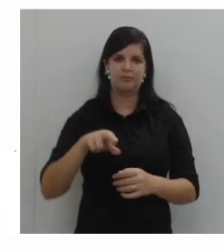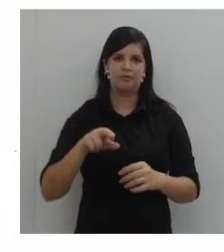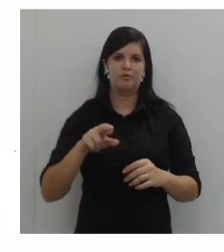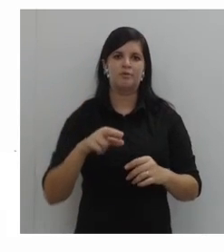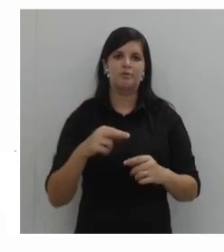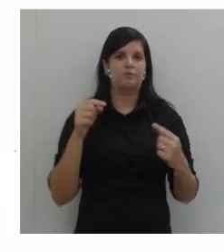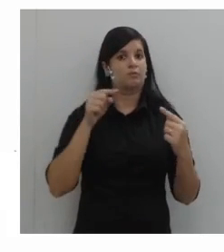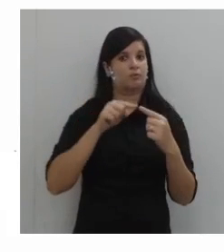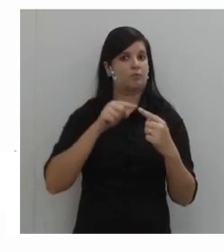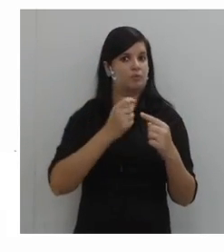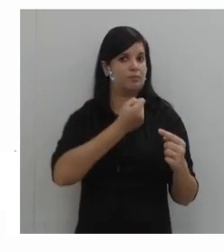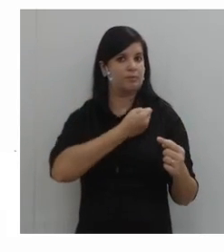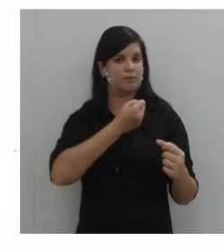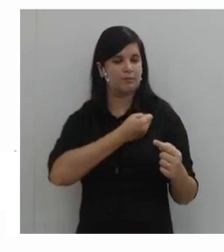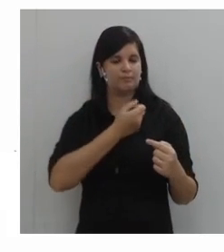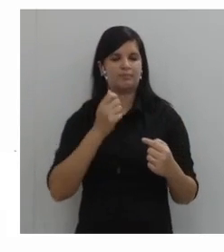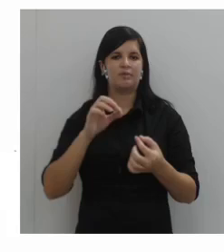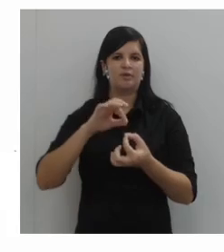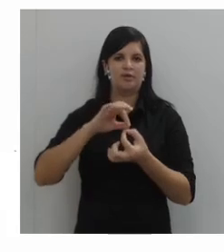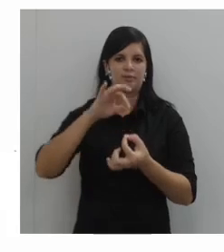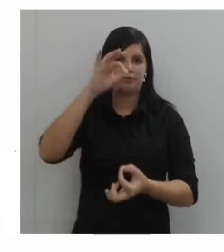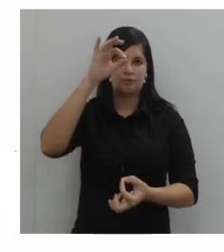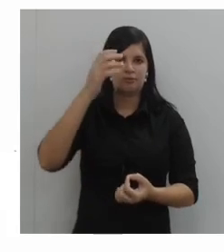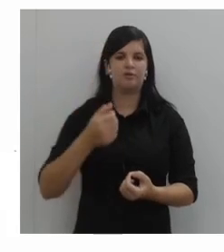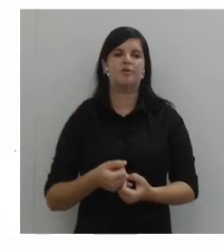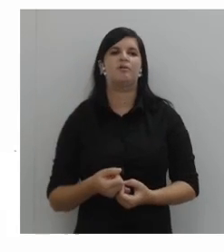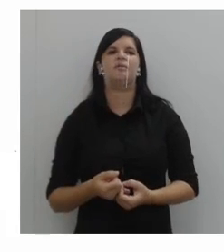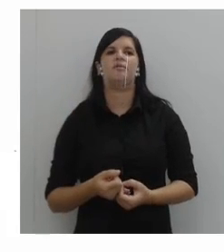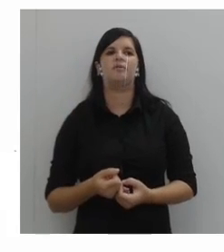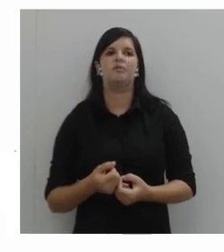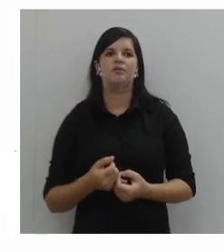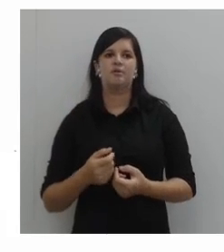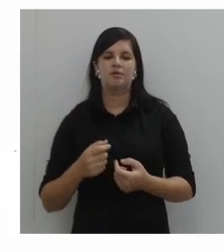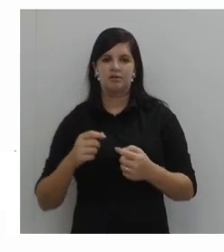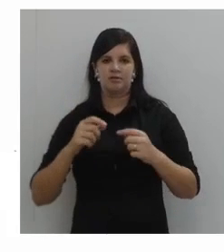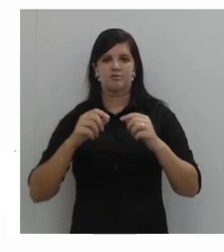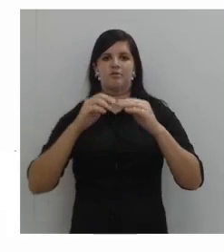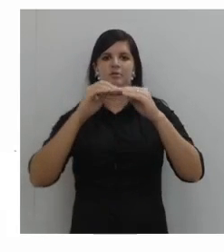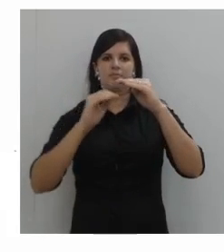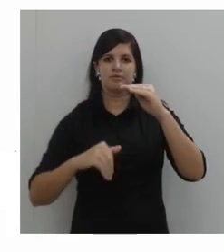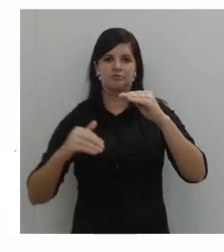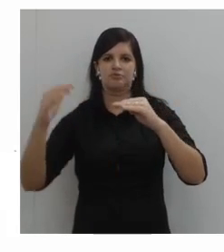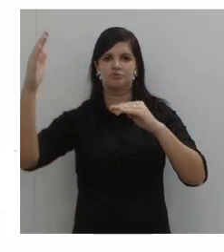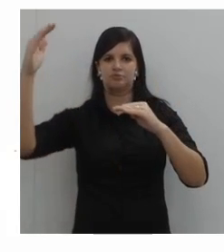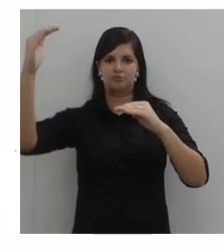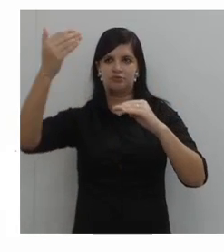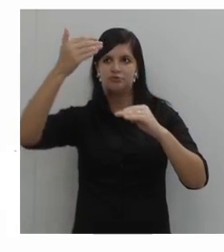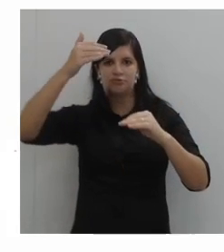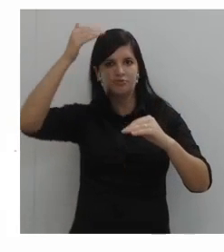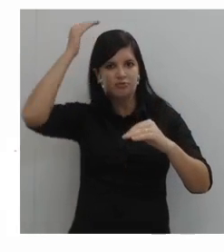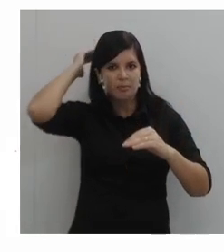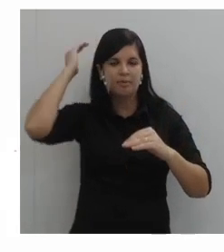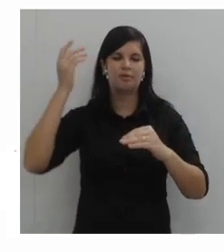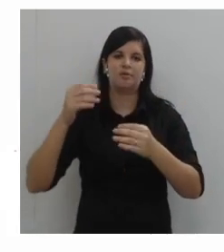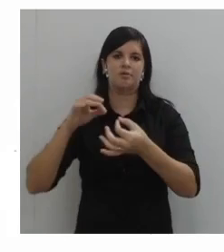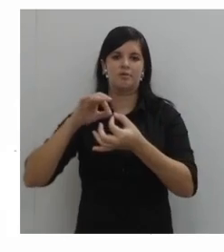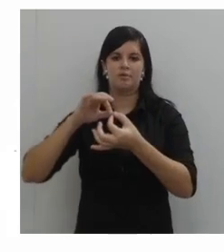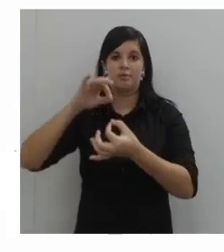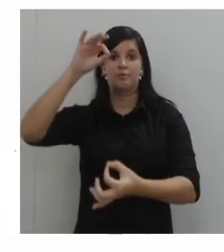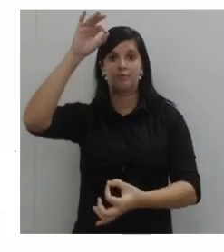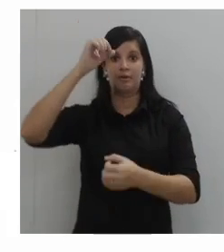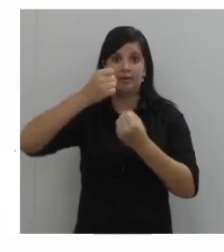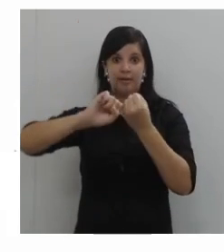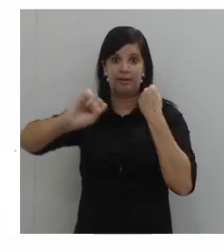elementos correspondentes. A altura com altura e sombra com sombra. Então, a altura